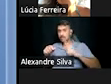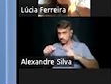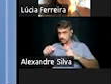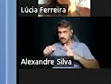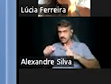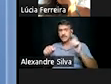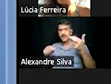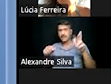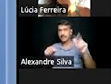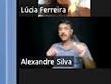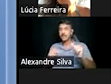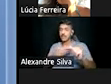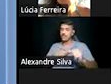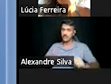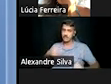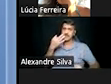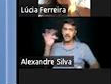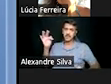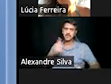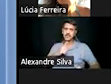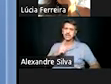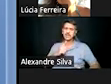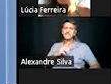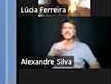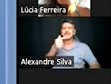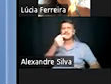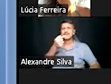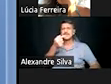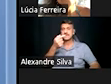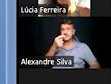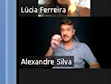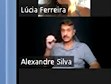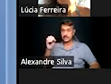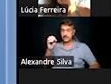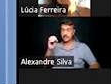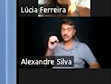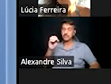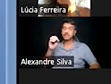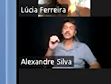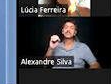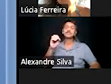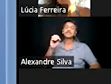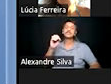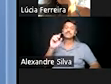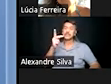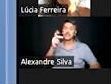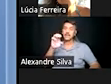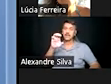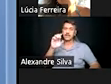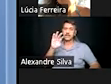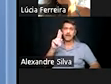governo federal dessa região que corresponde a 700 hectares de lavra. Então, essa área paga